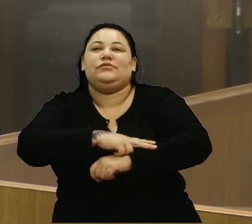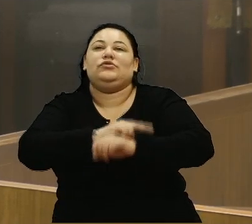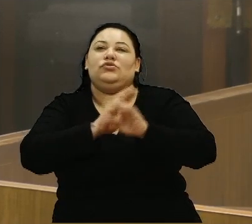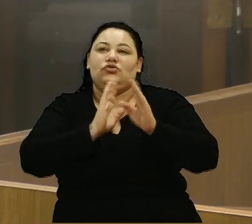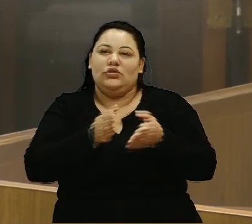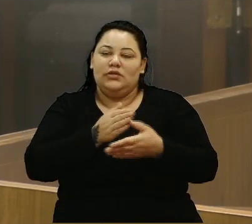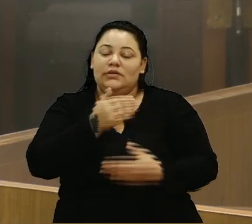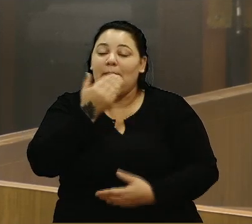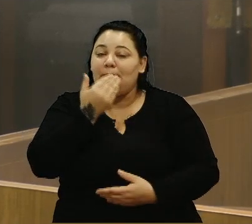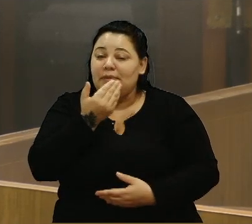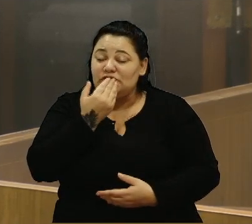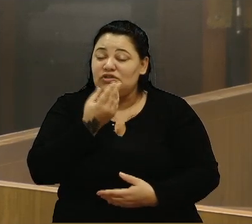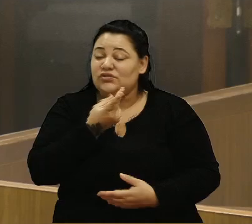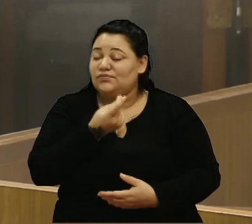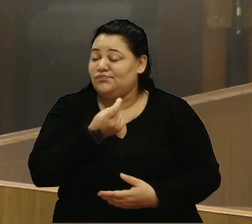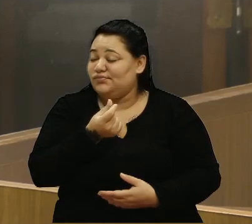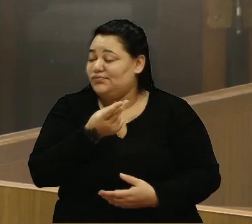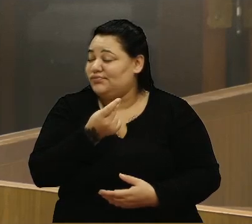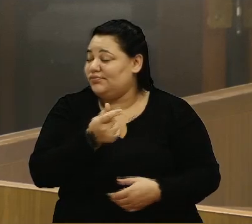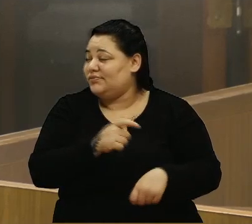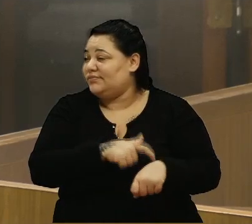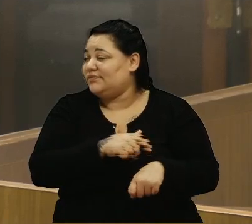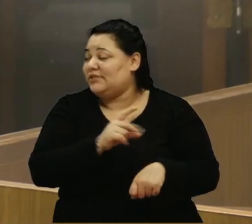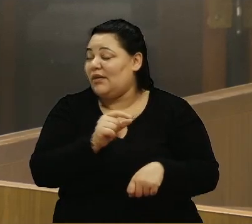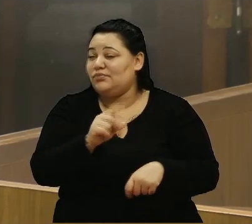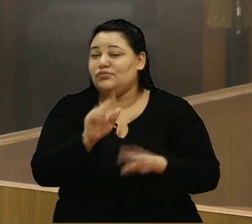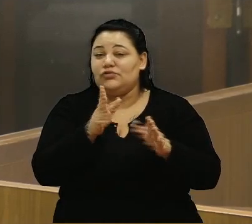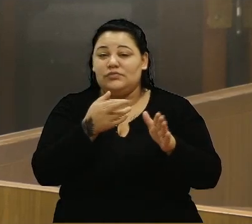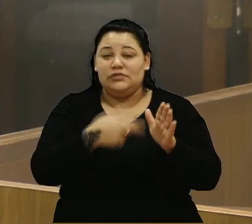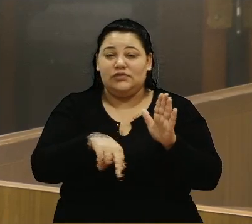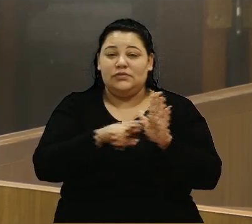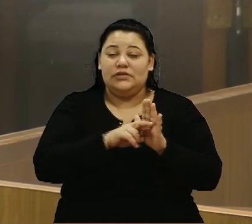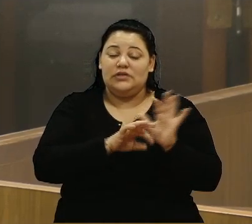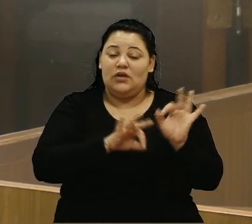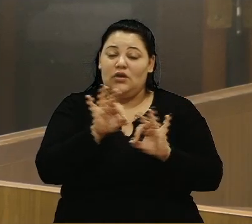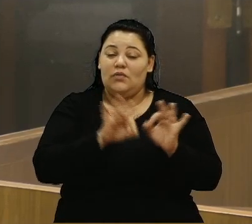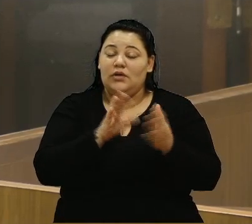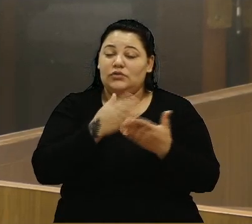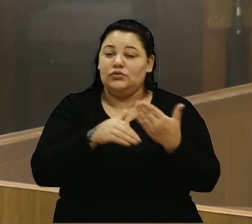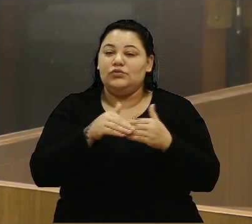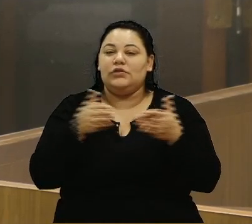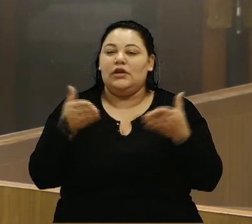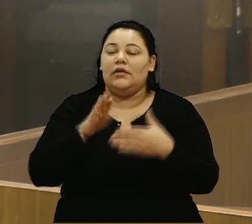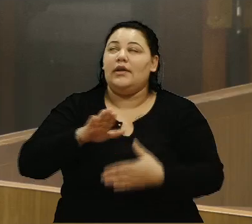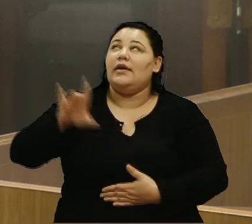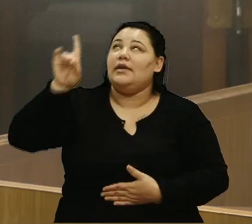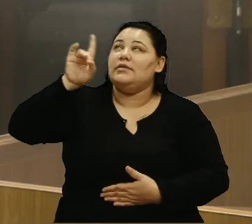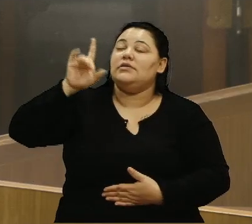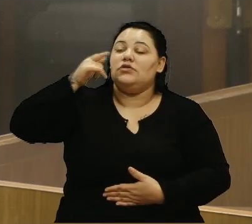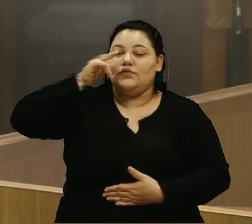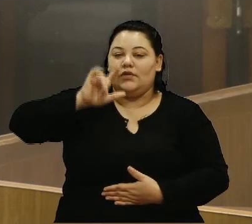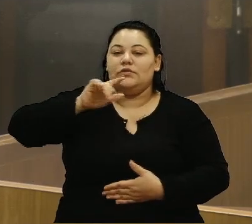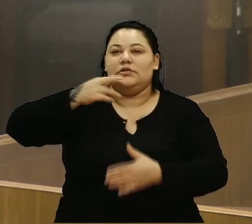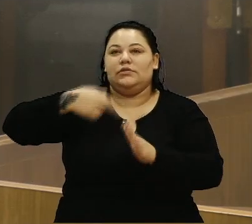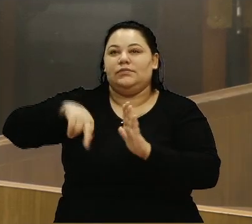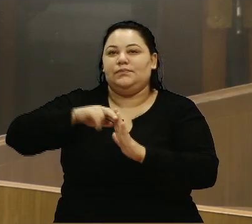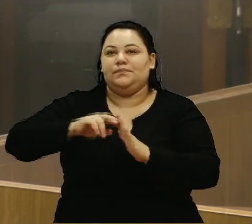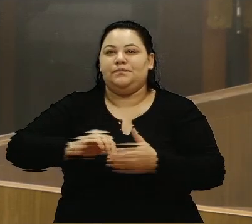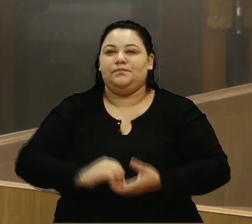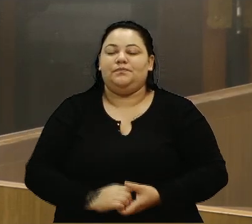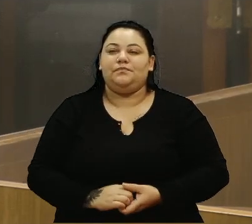estava pedindo há muitos anos essa revitalização, e agora, graças a Deus, está saindo essa